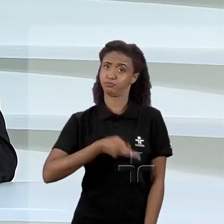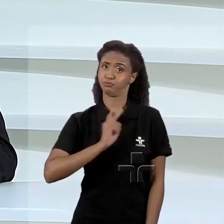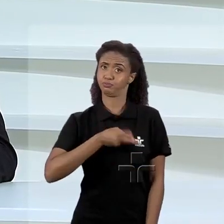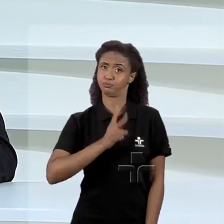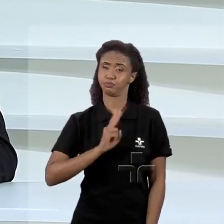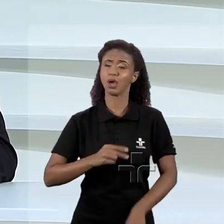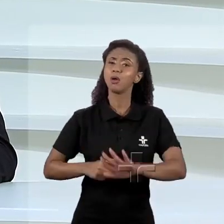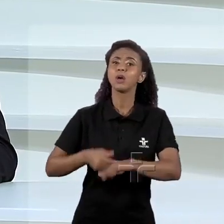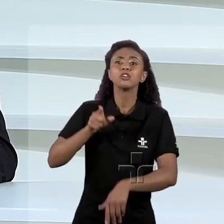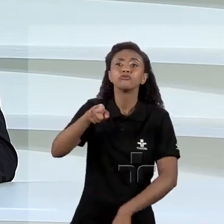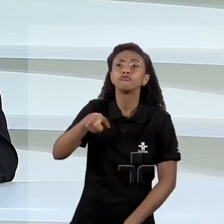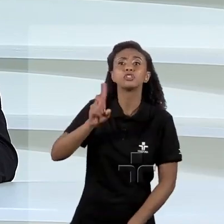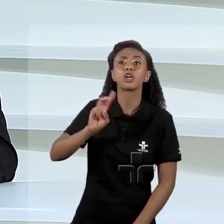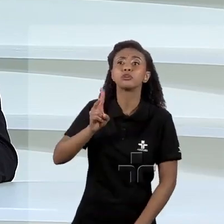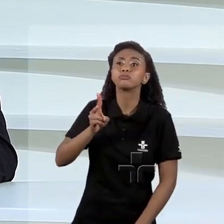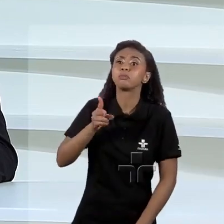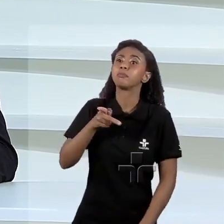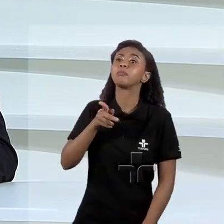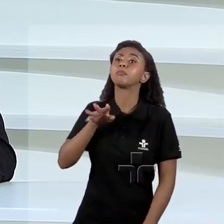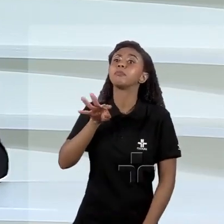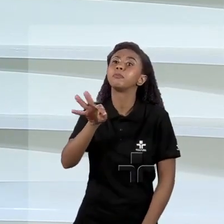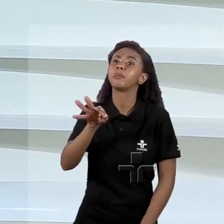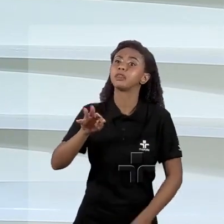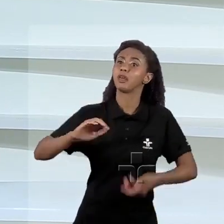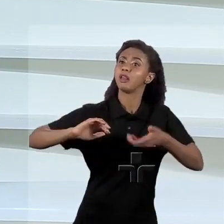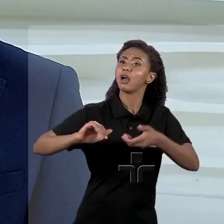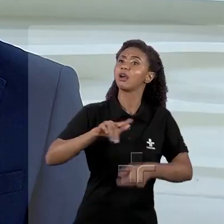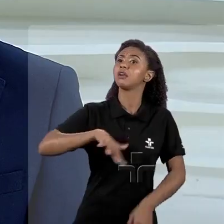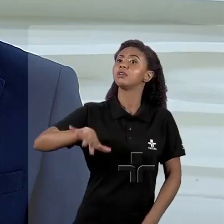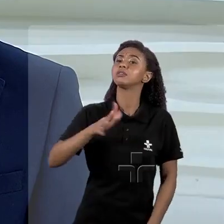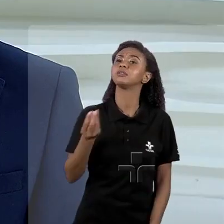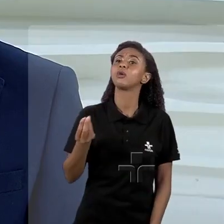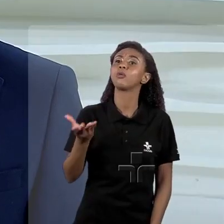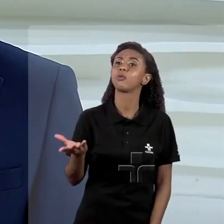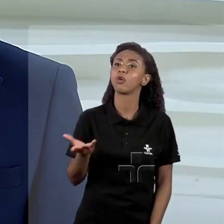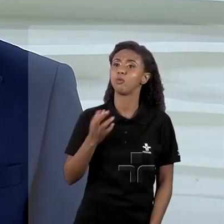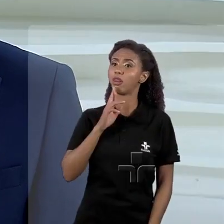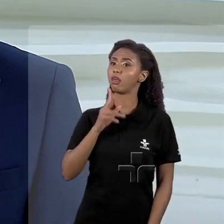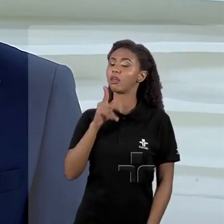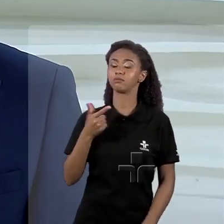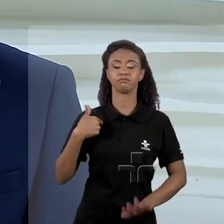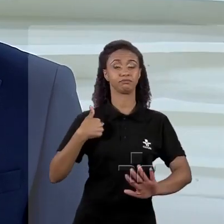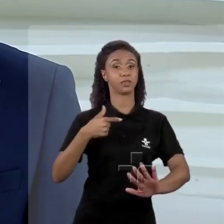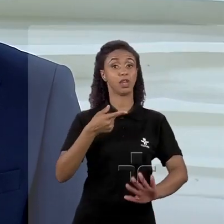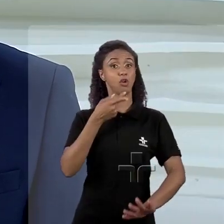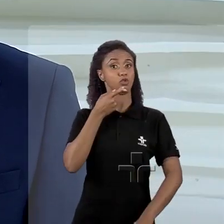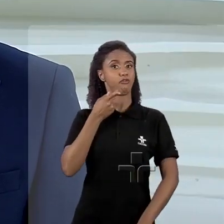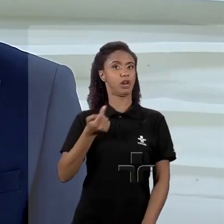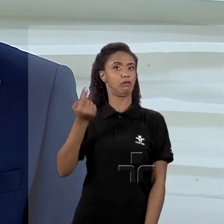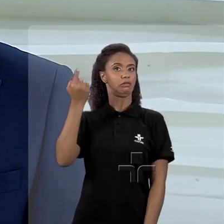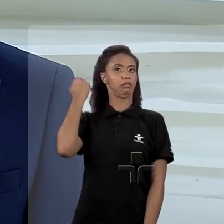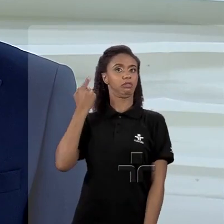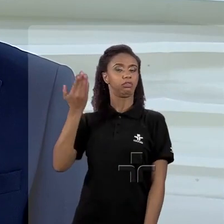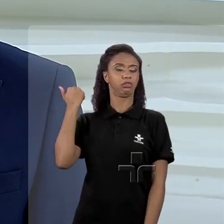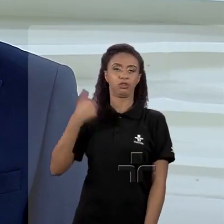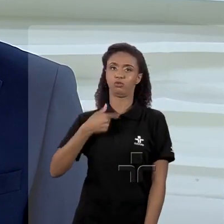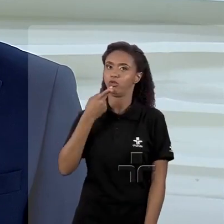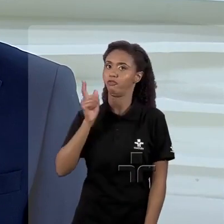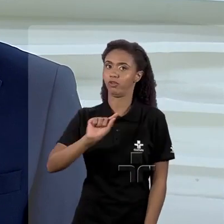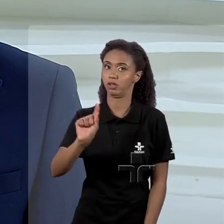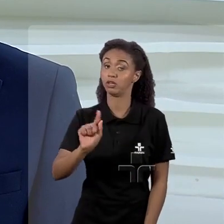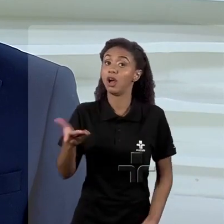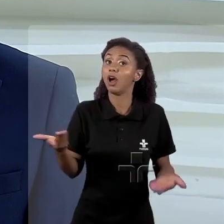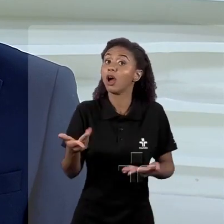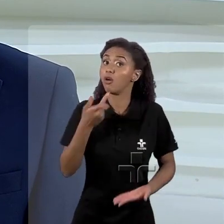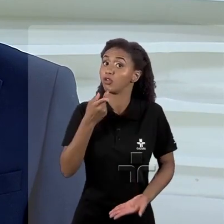né? Em muitas medidas ele votou com o PT na Câmara dos Deputados. Bom, mas nós não estamos falando do passado, Thaís, nós estamos falando do